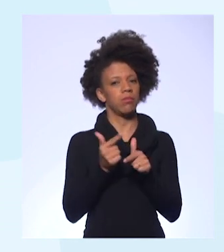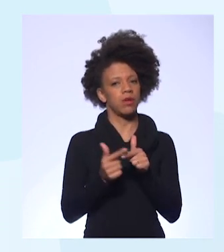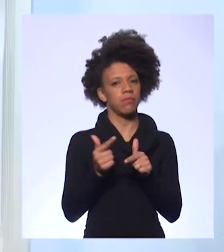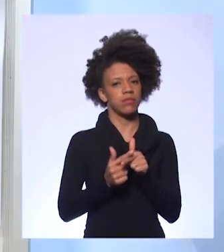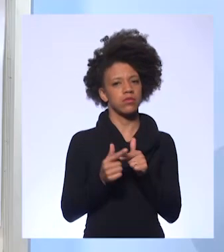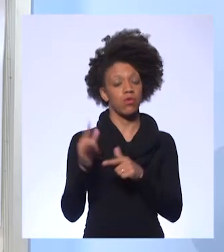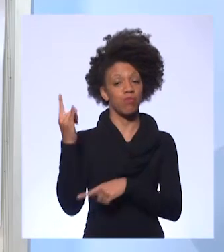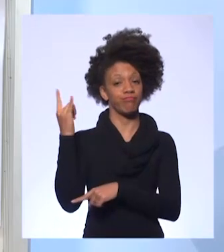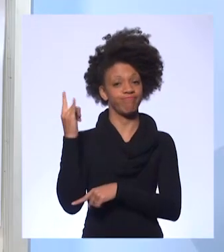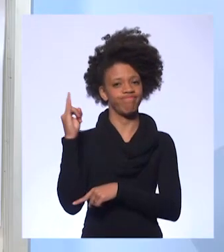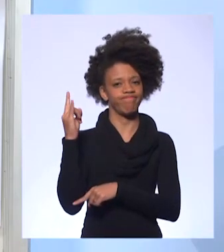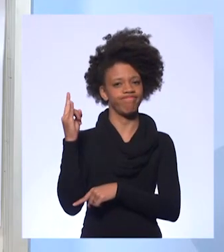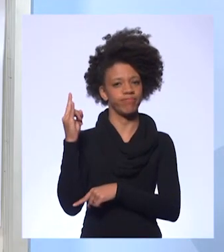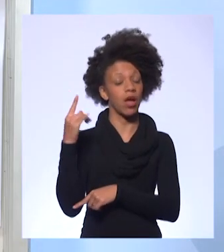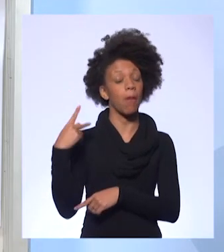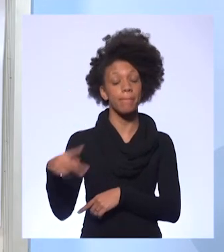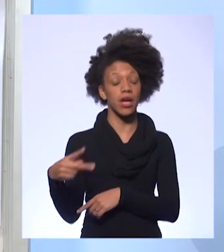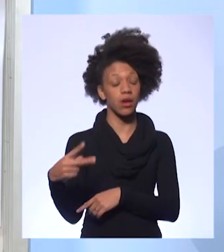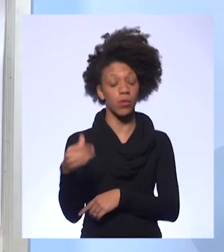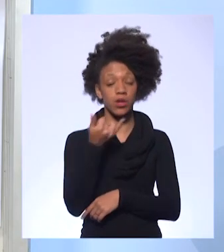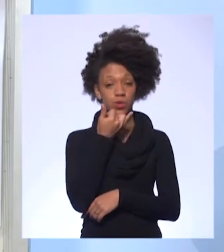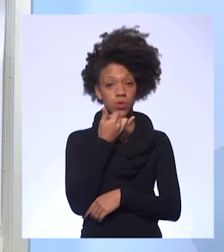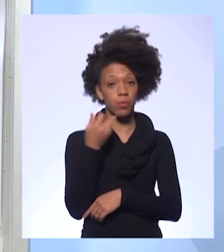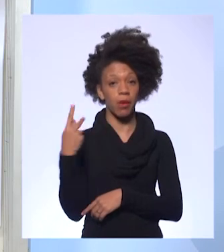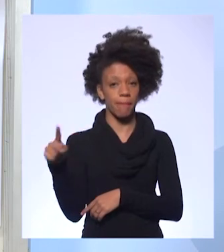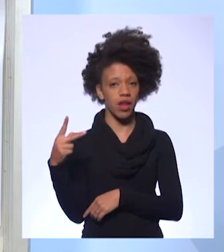contas e esse